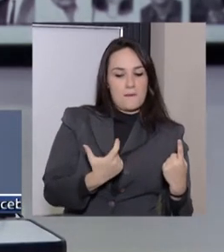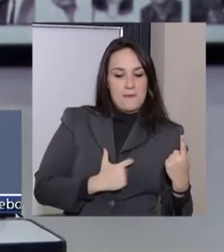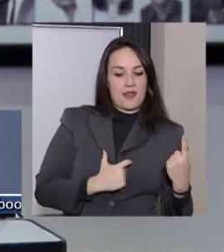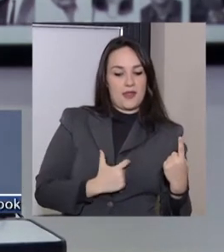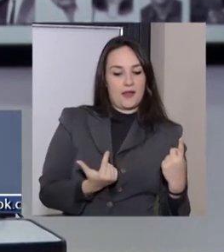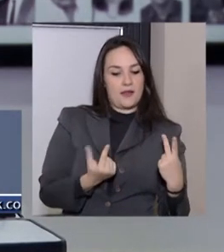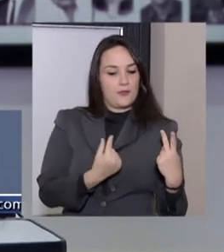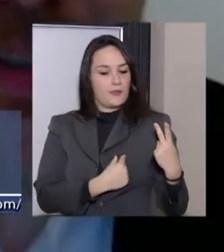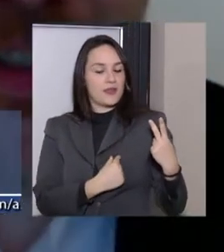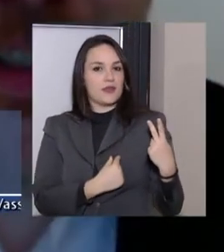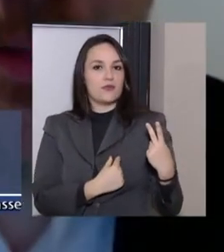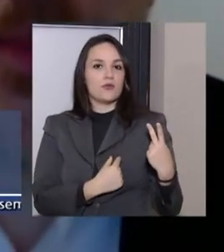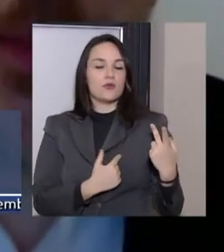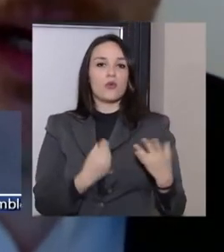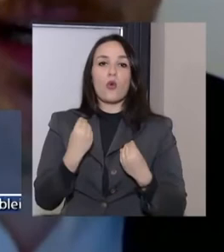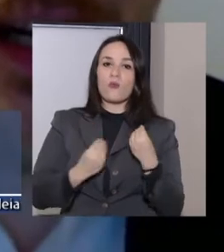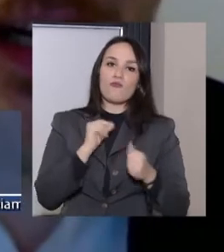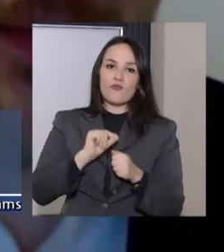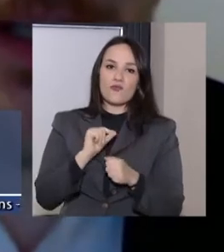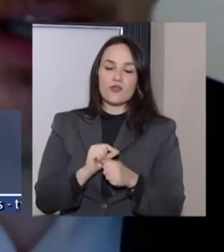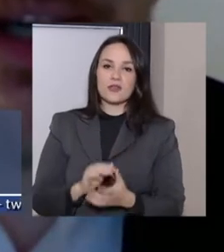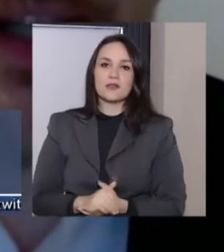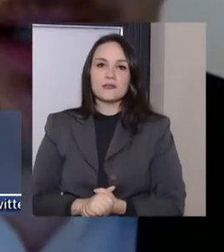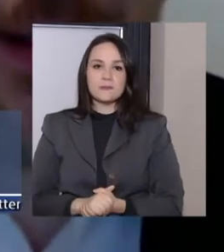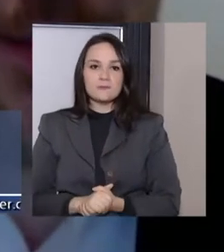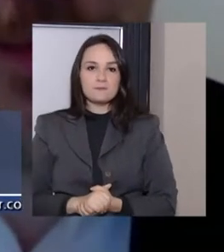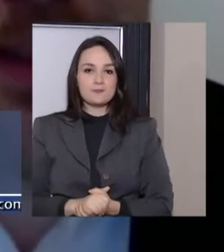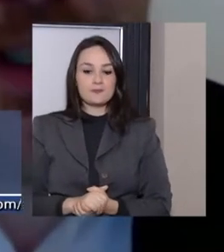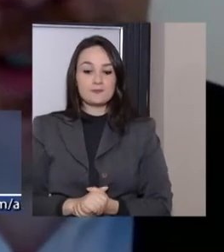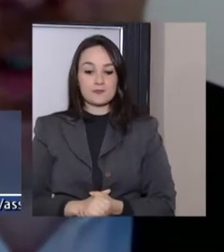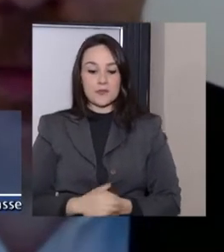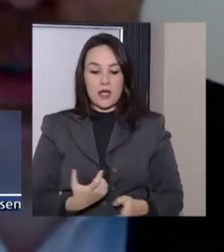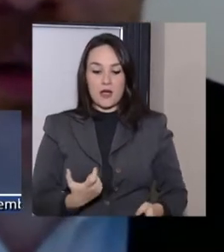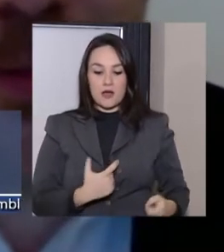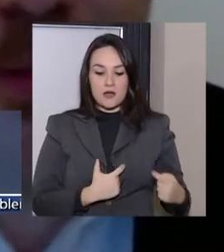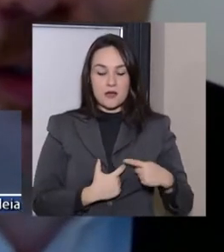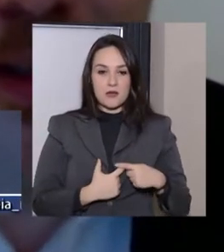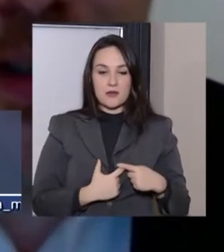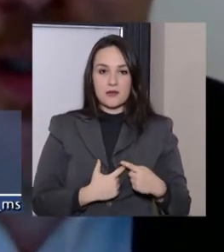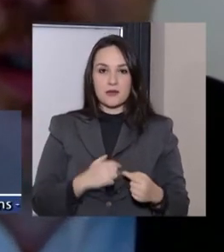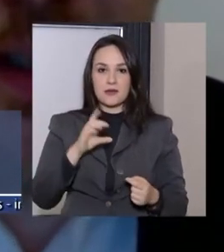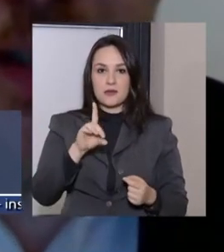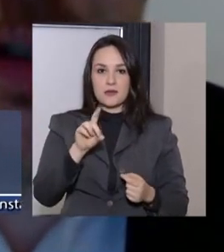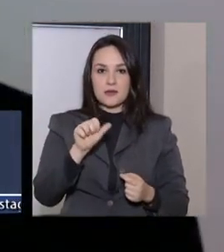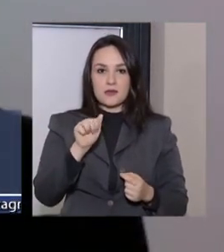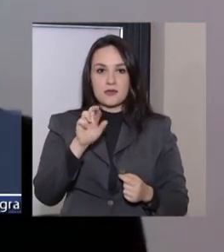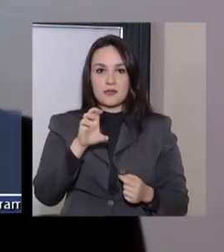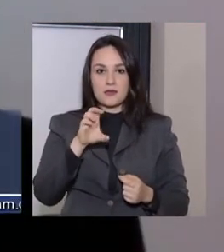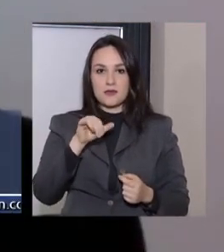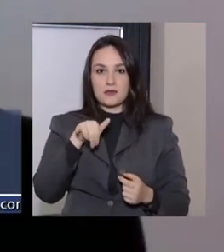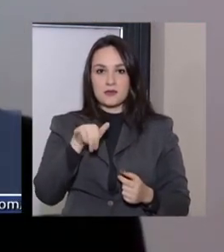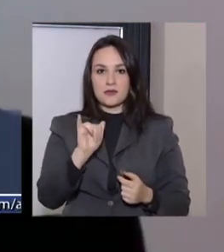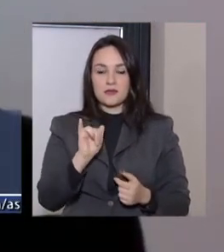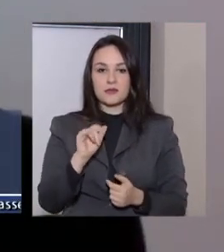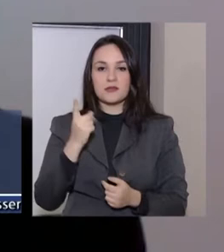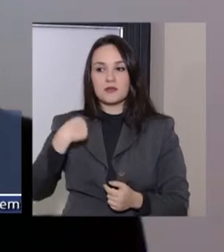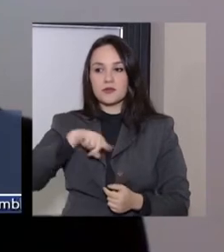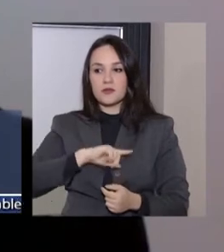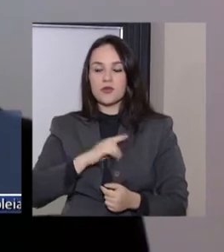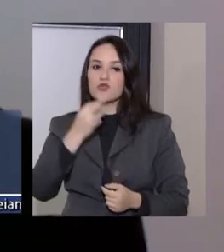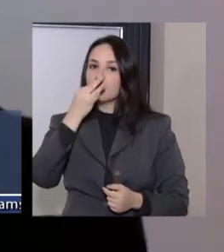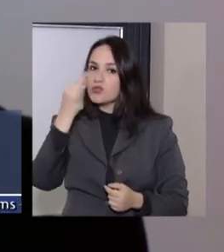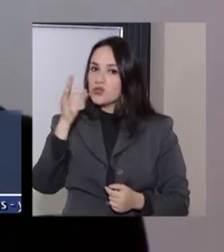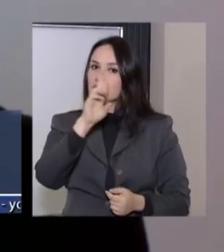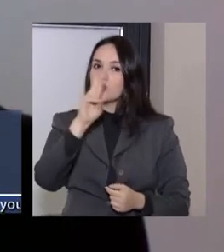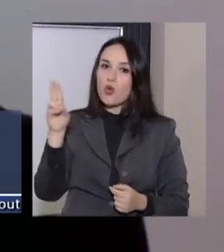para comenda. Sim, para a medalha Darcy Ribeiro, nós indicamos o nome do